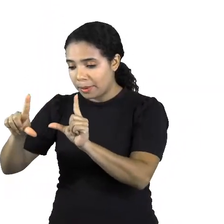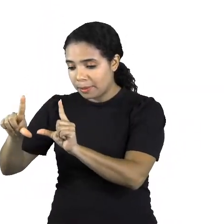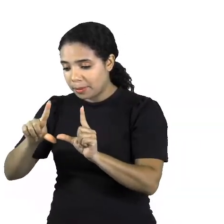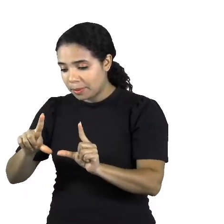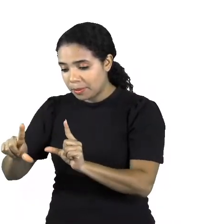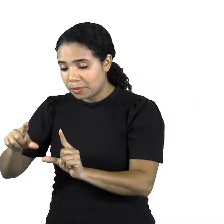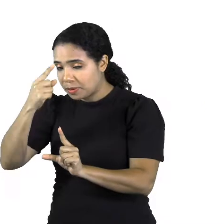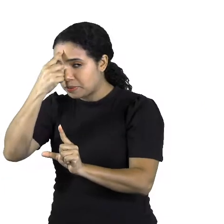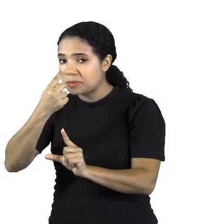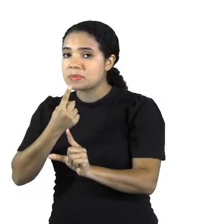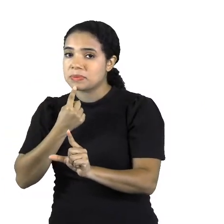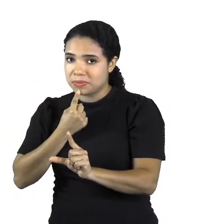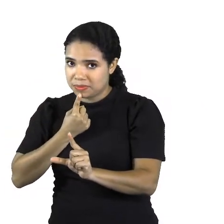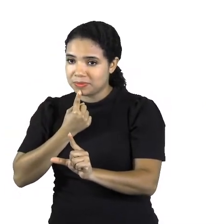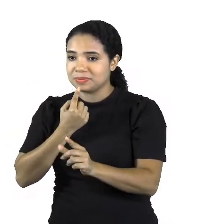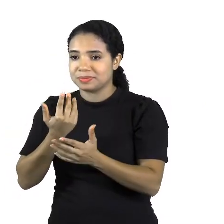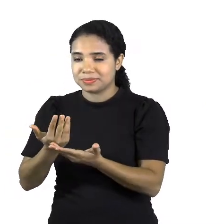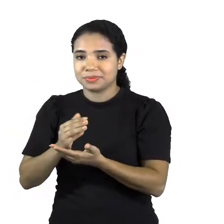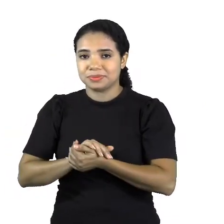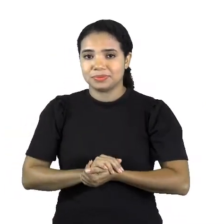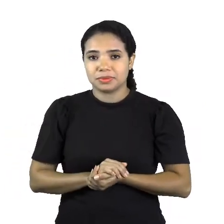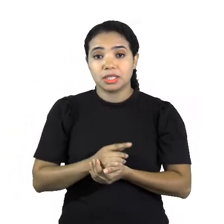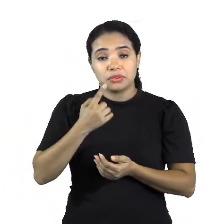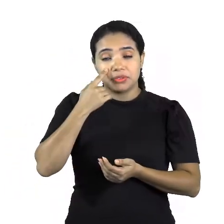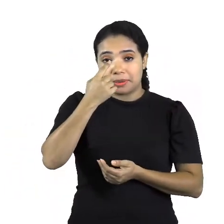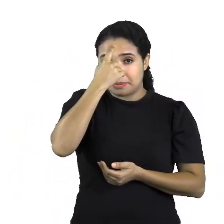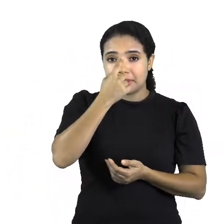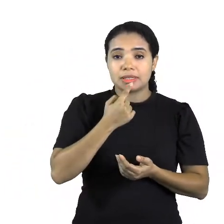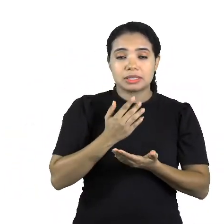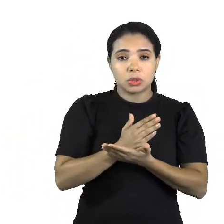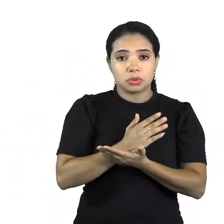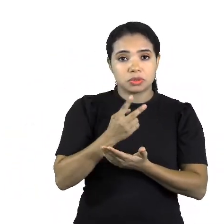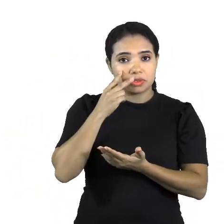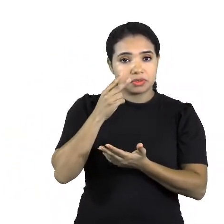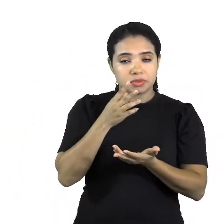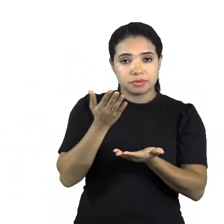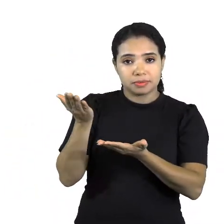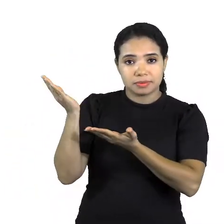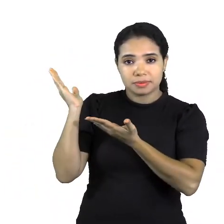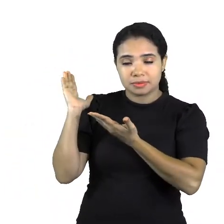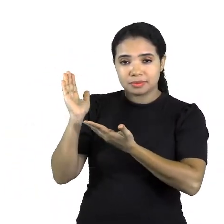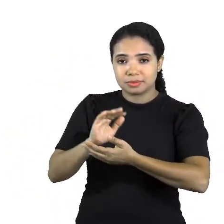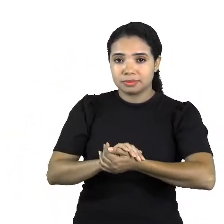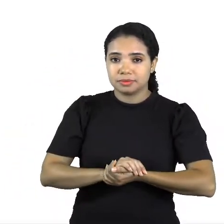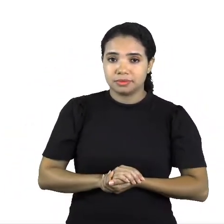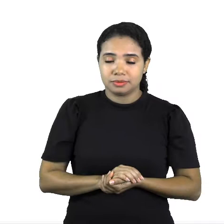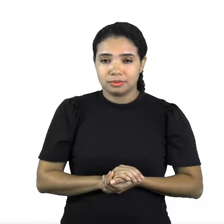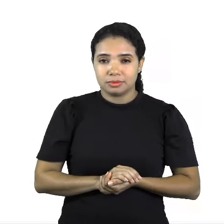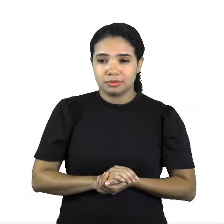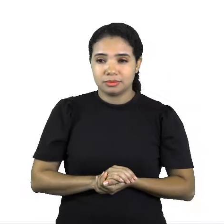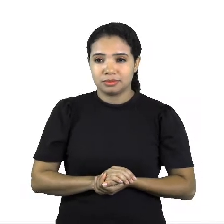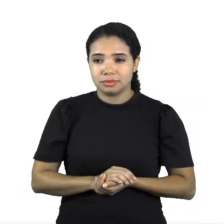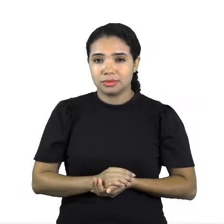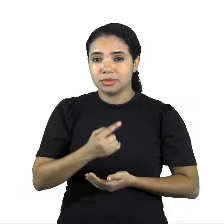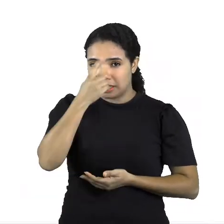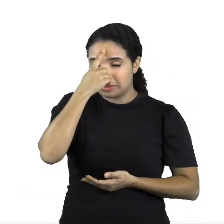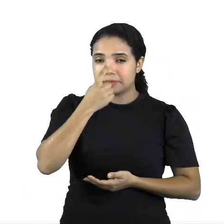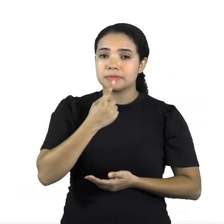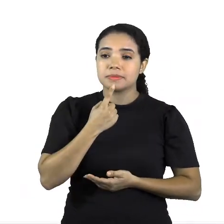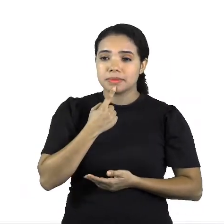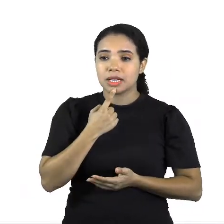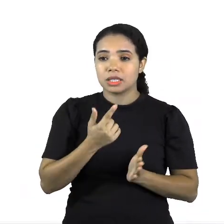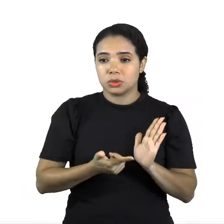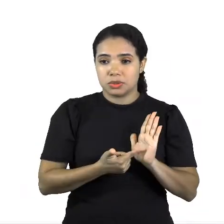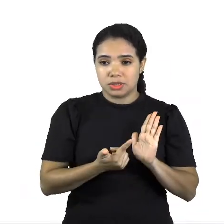mundial. Então vamos ver aqui algumas imagens. Vocês têm aqui a imagem que é